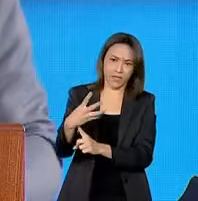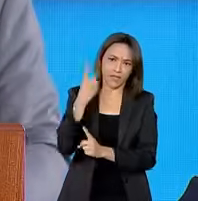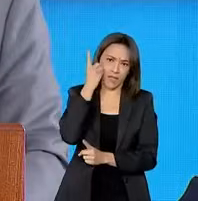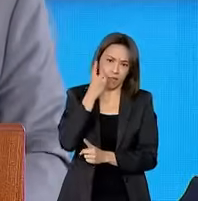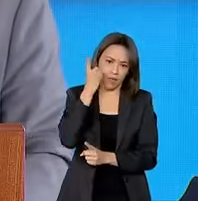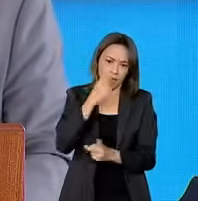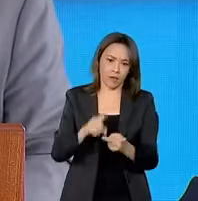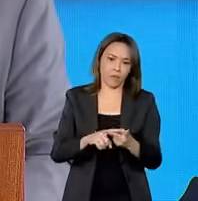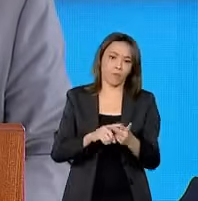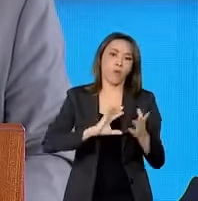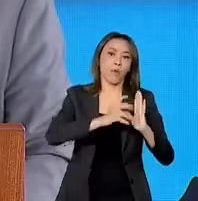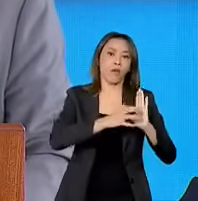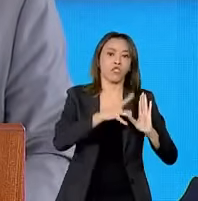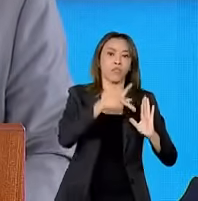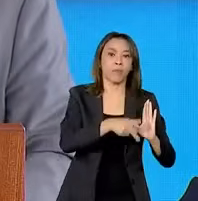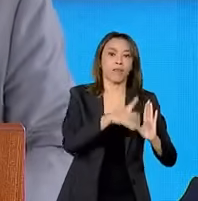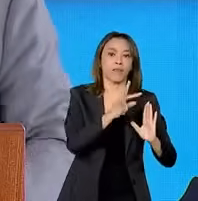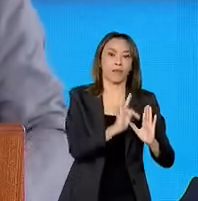PT, 70.